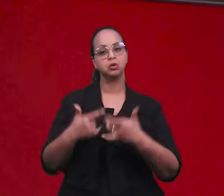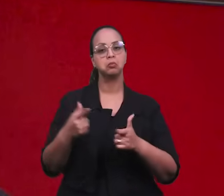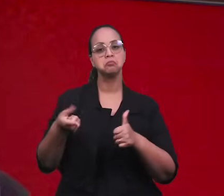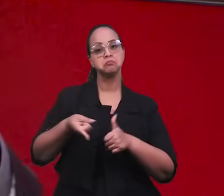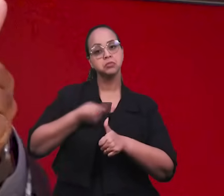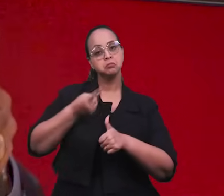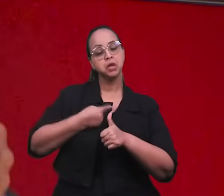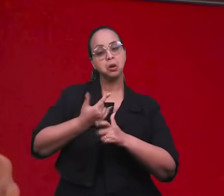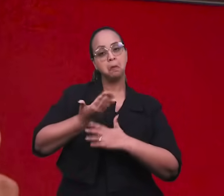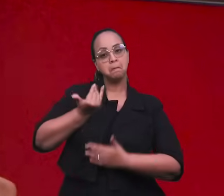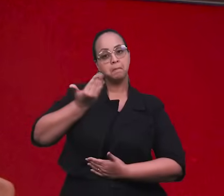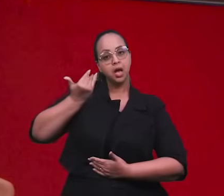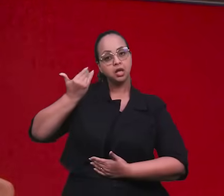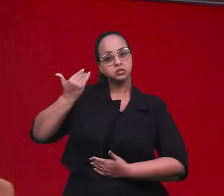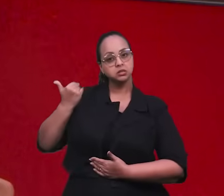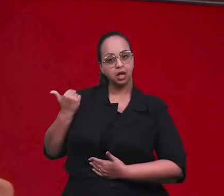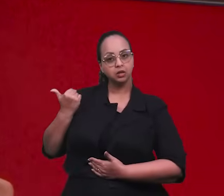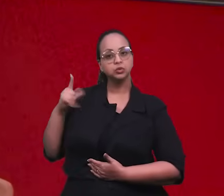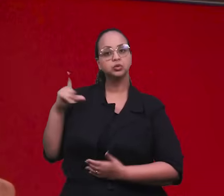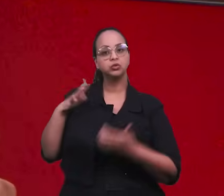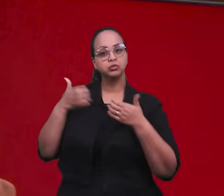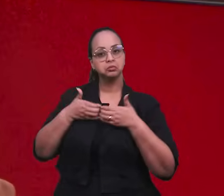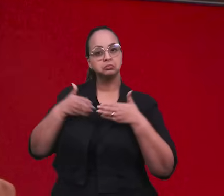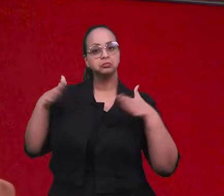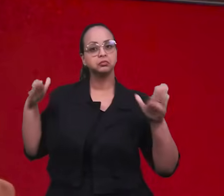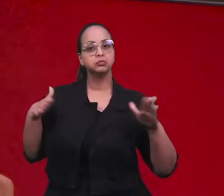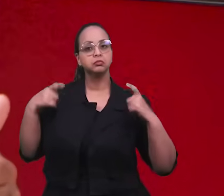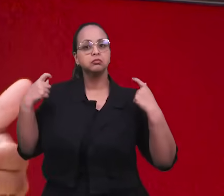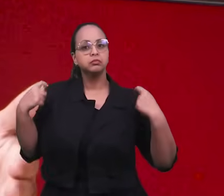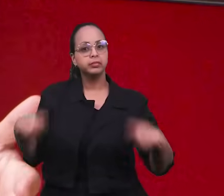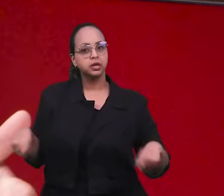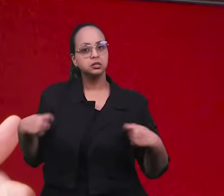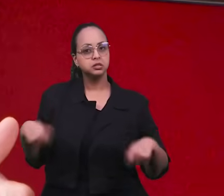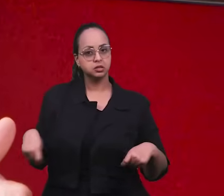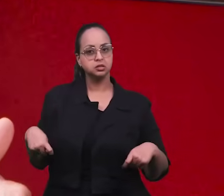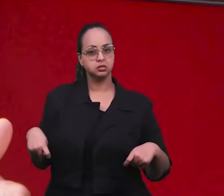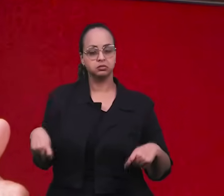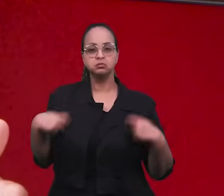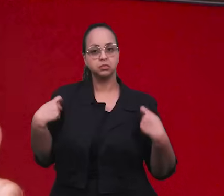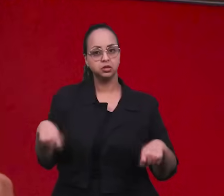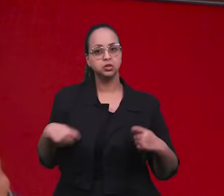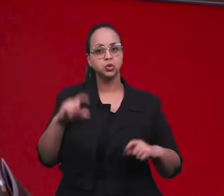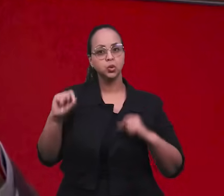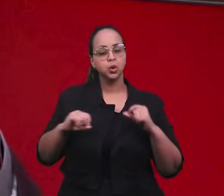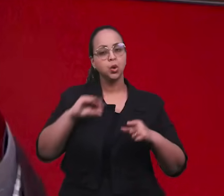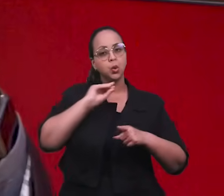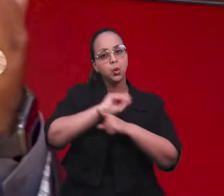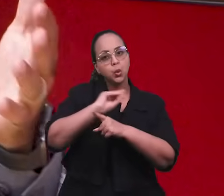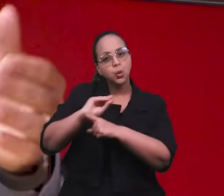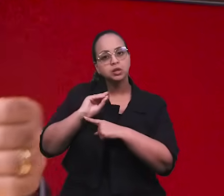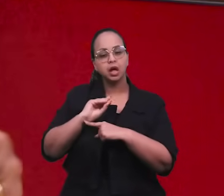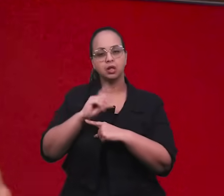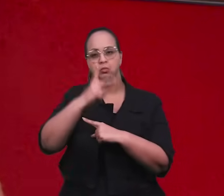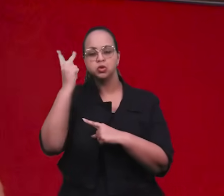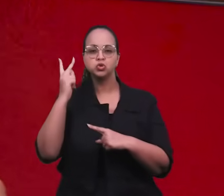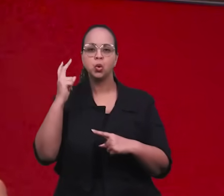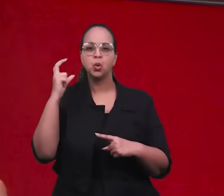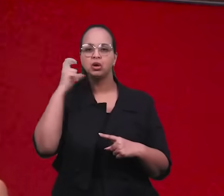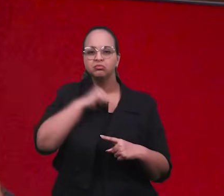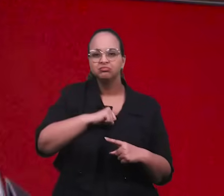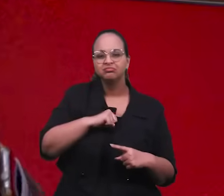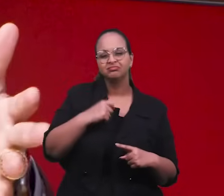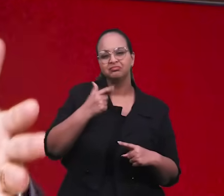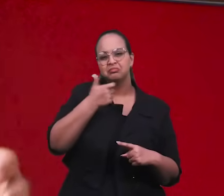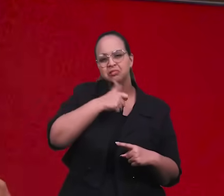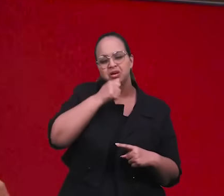quando principiou lá esse trabalho do diácono, havia uma necessidade, né, do cuidado ali com órfãos, com viúvas,